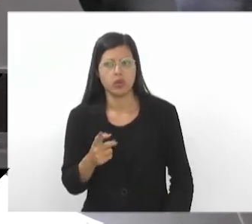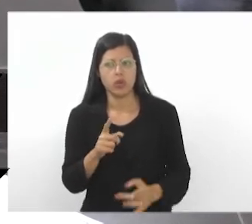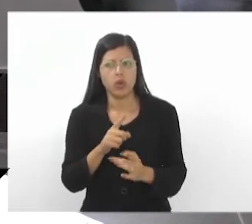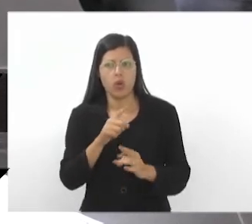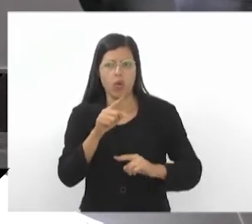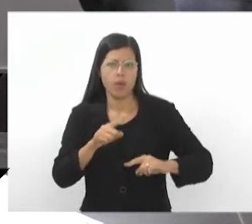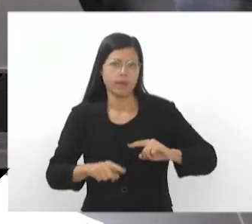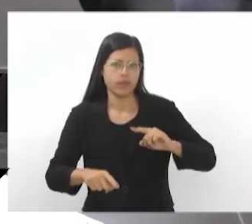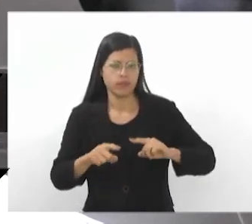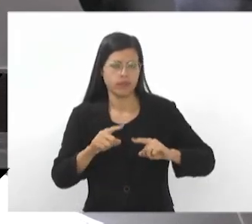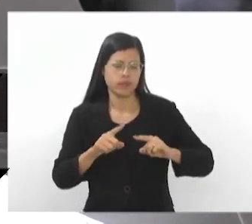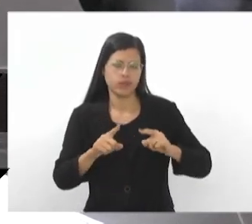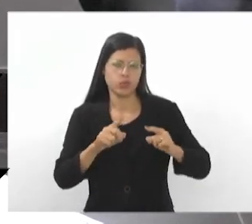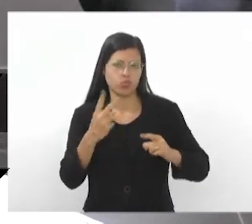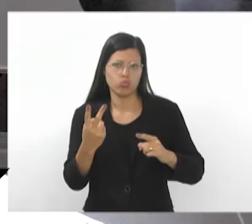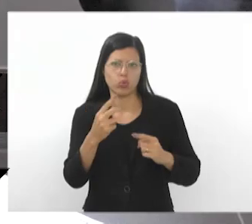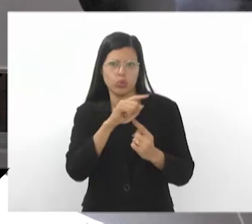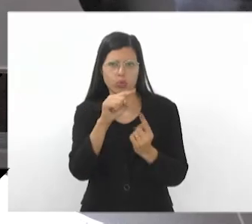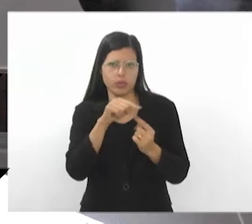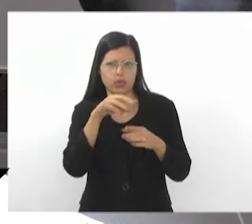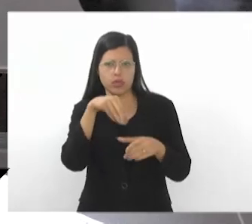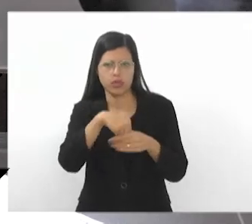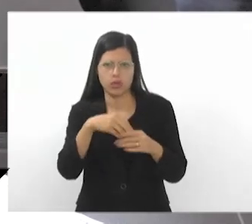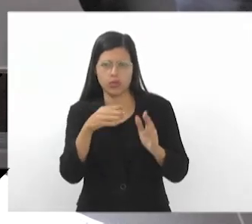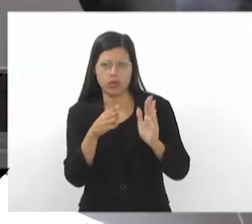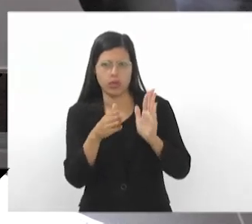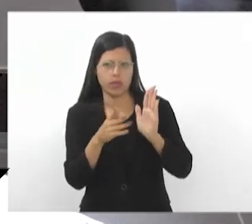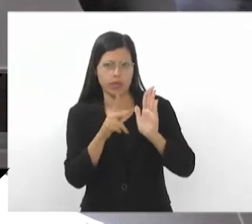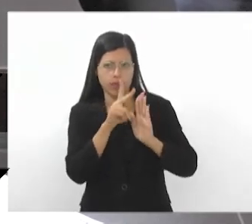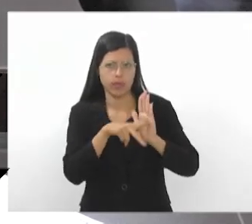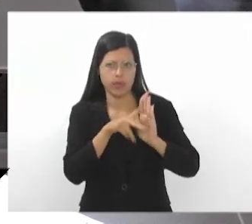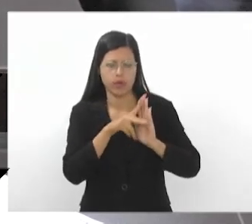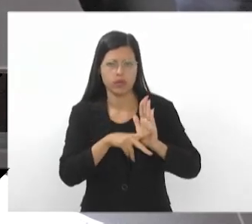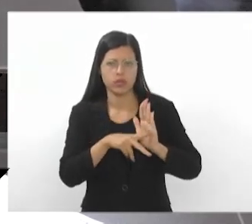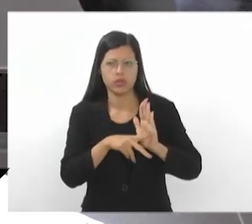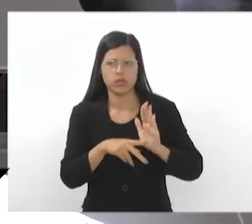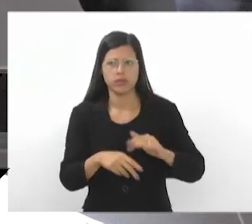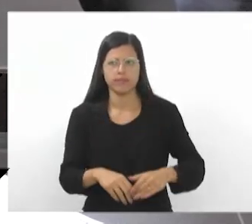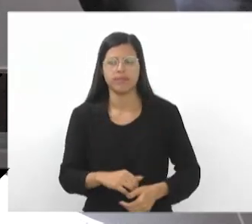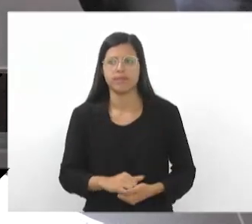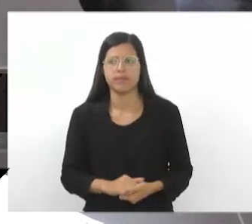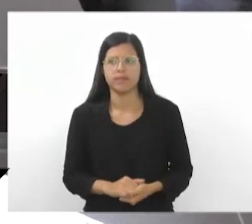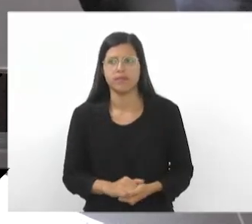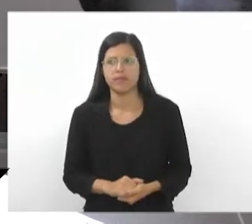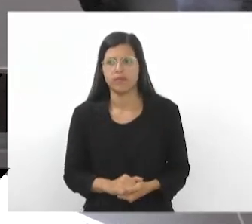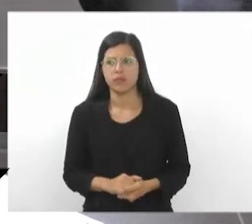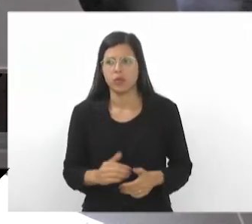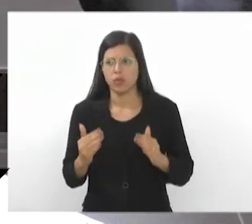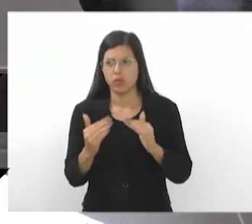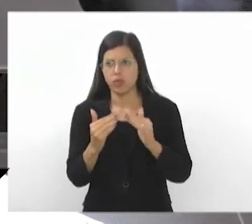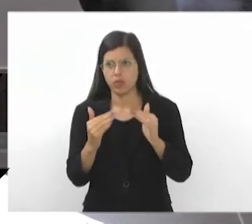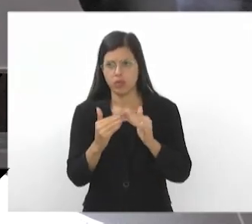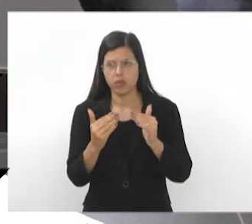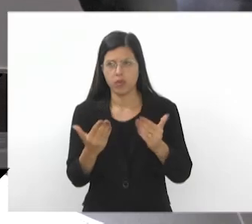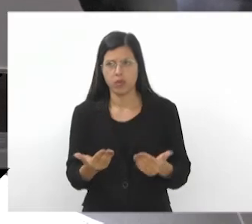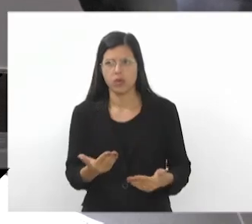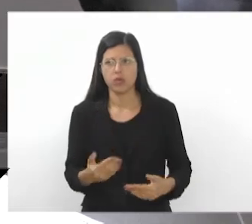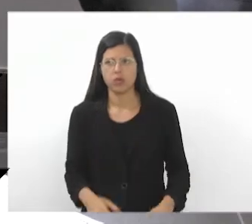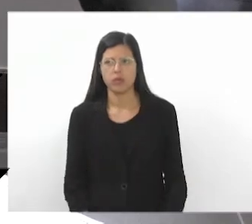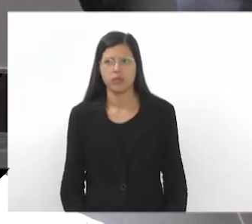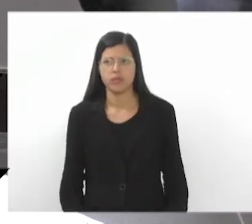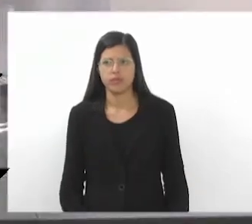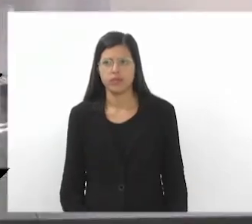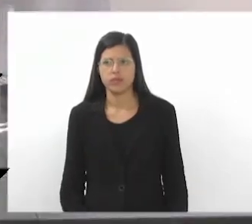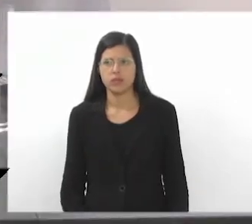objeto. Concordo. Deputada Élica. Concordo com Vossa Excelência. O deputado é um